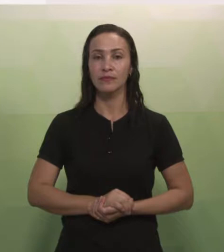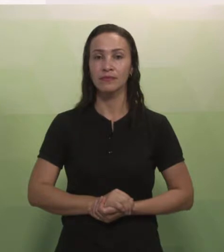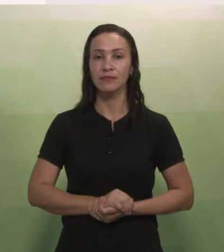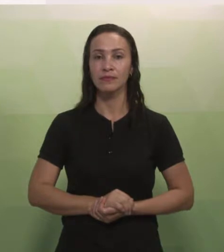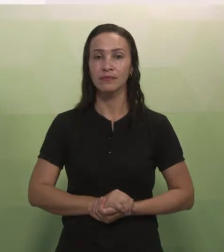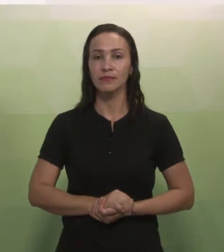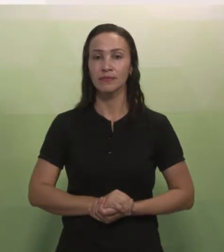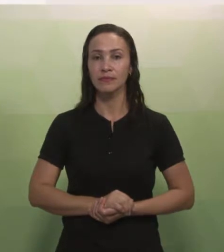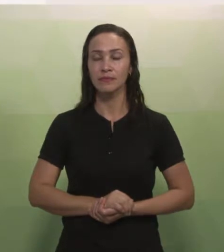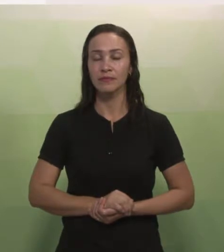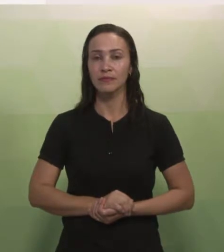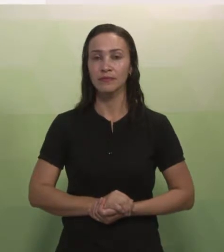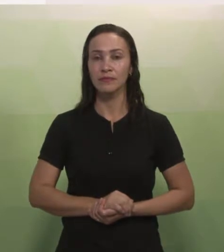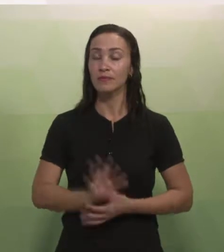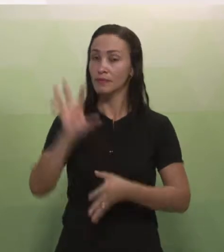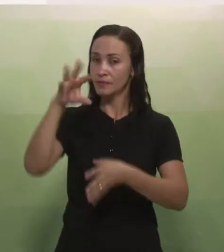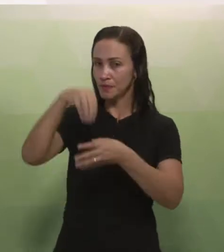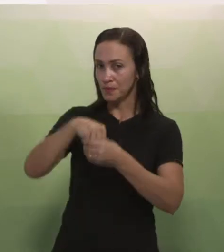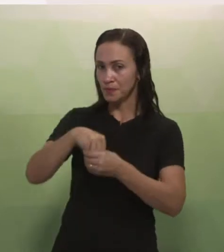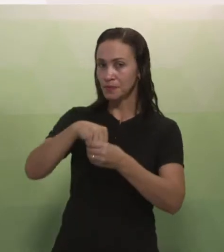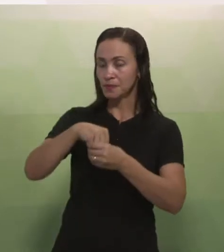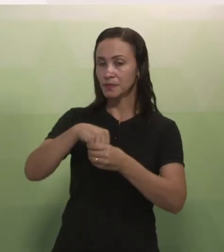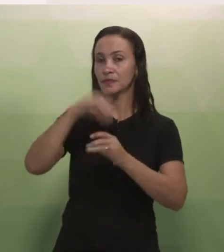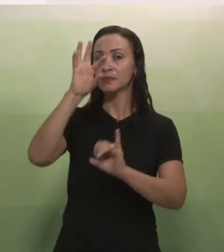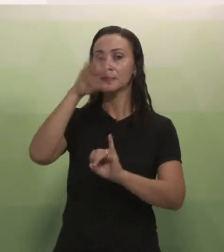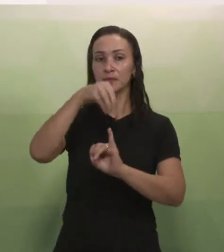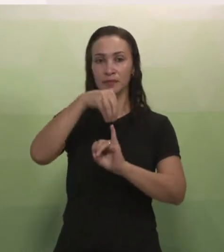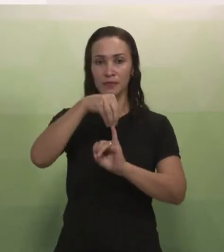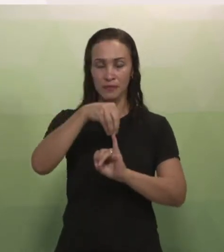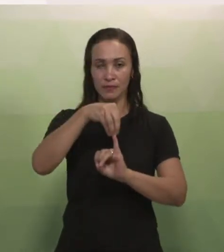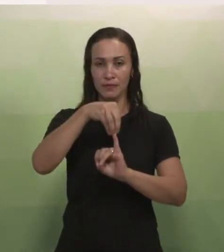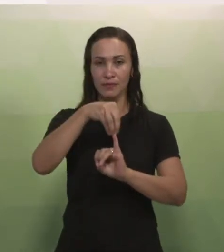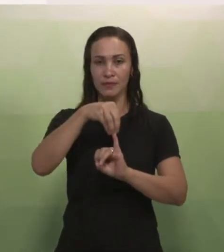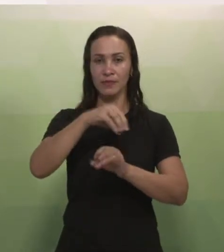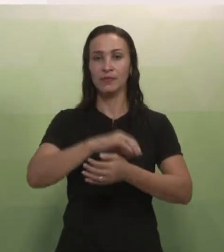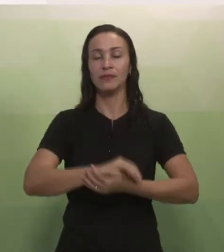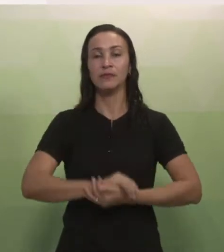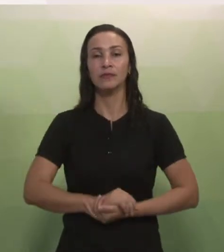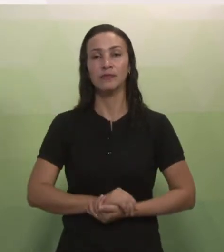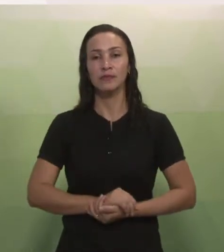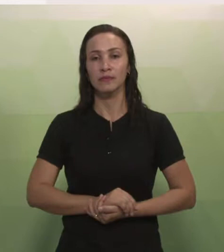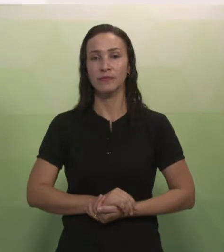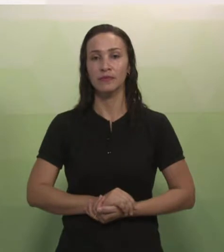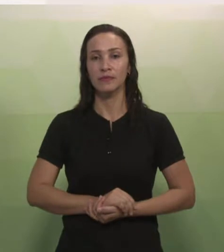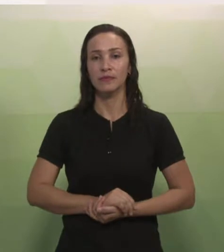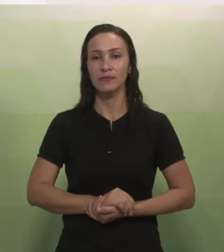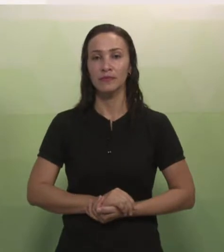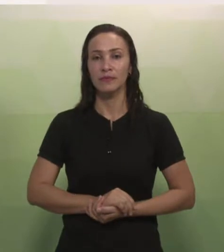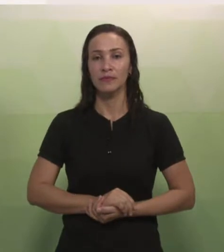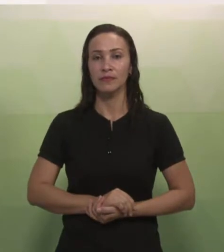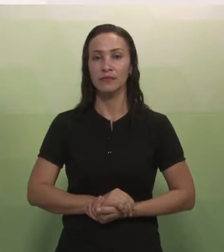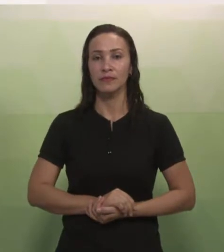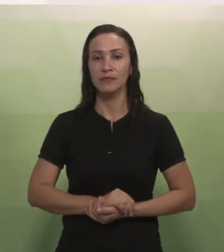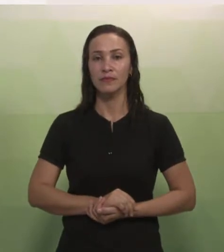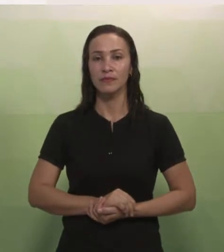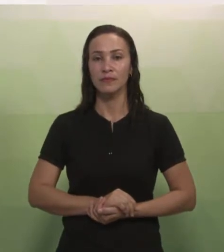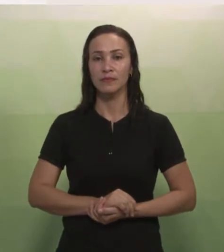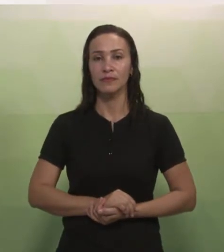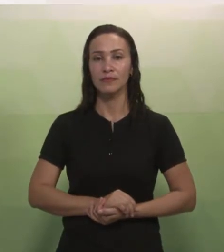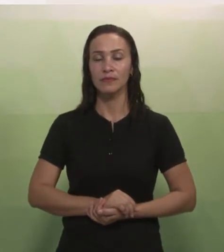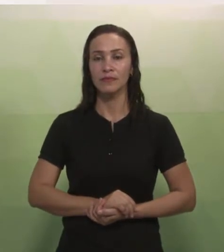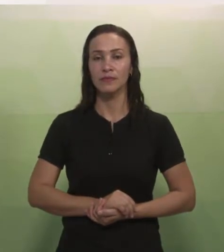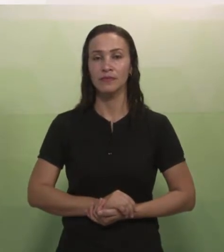O SEAD, do Instituto Federal do Norte de Minas Gerais, o IFNMG.